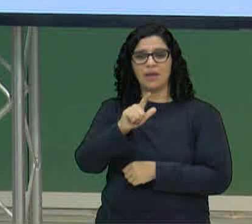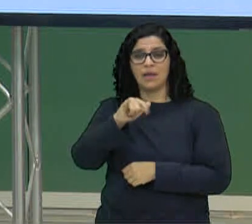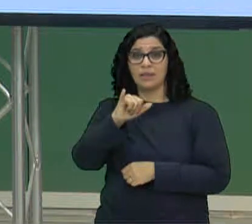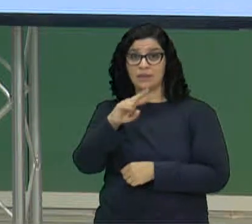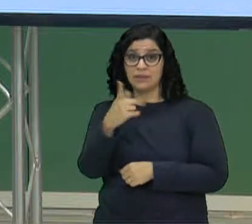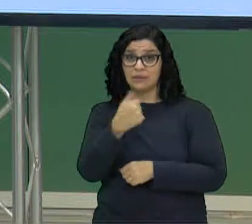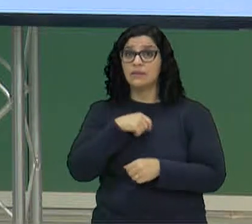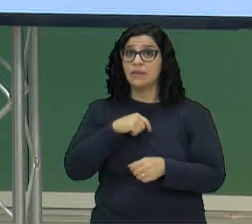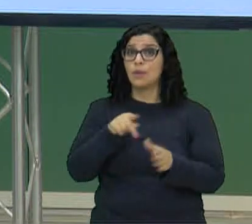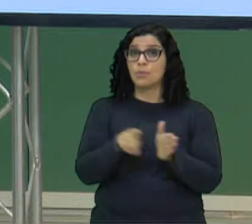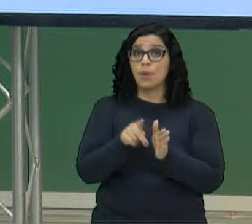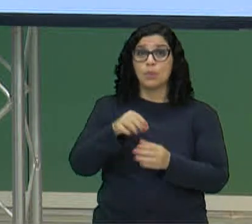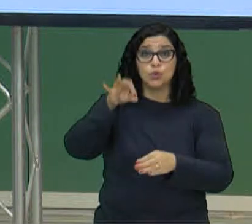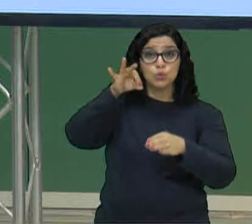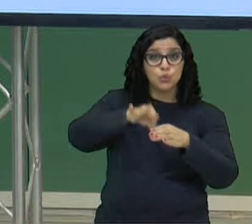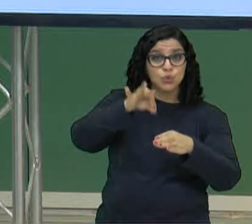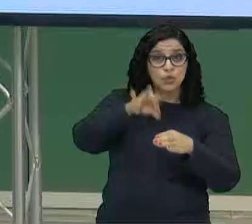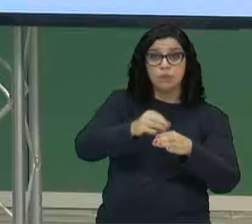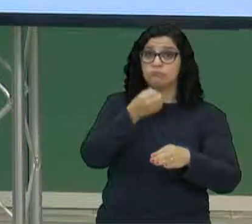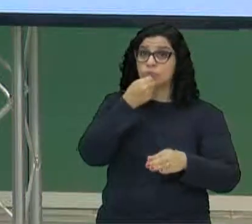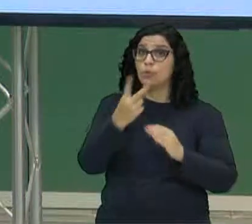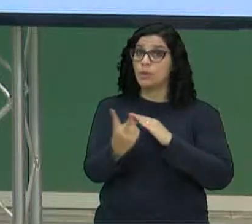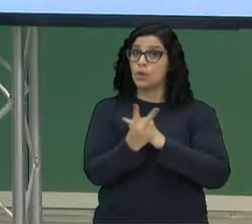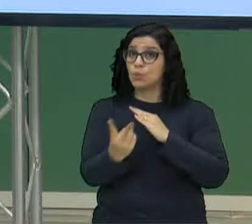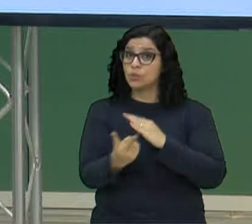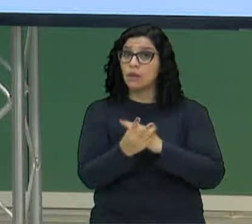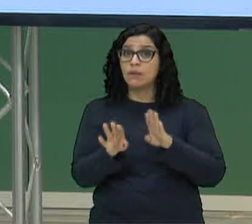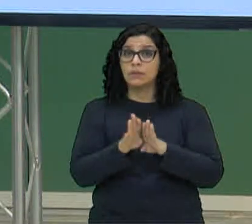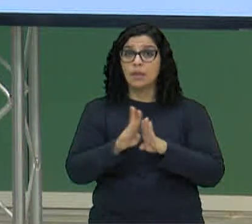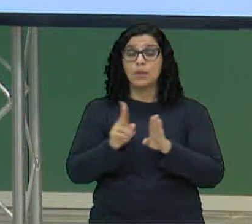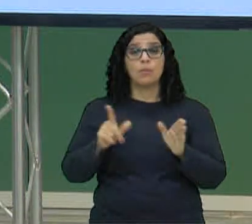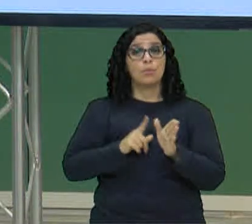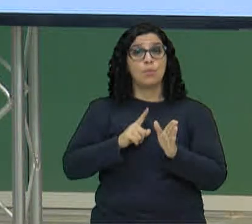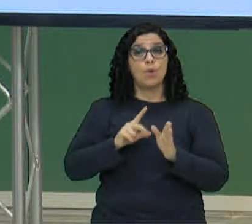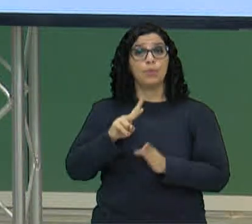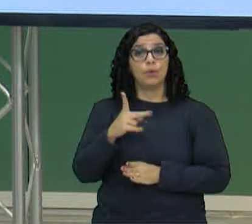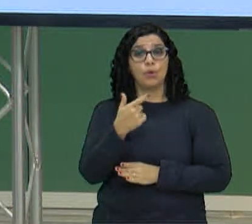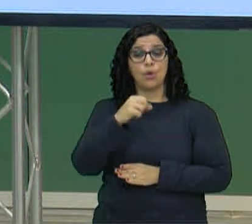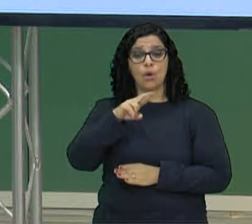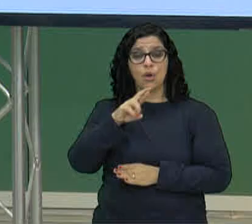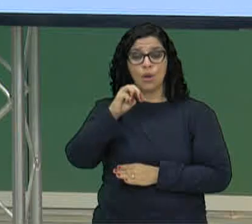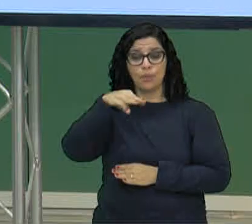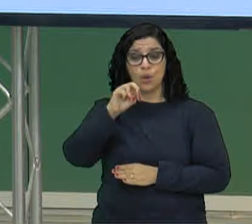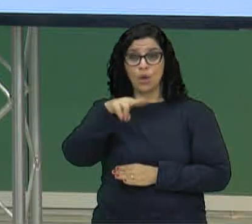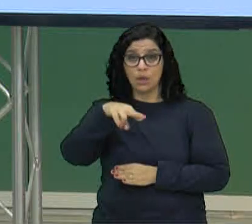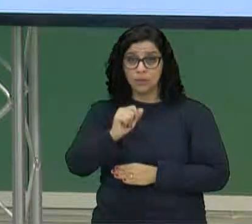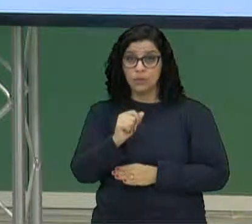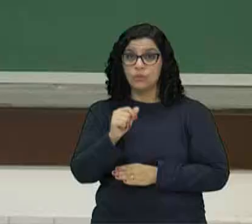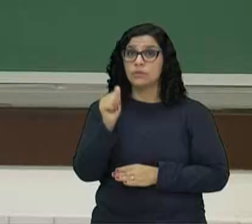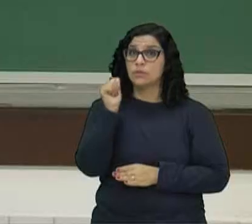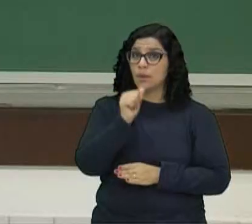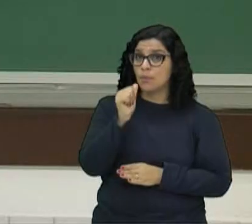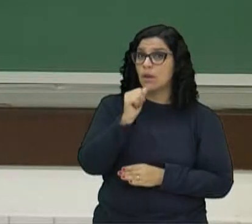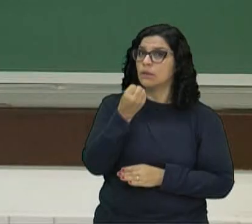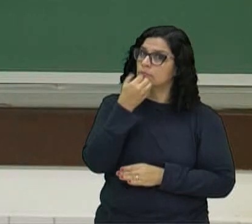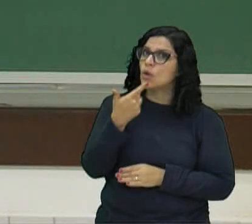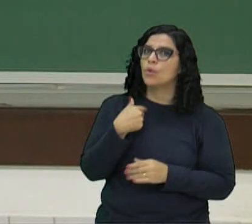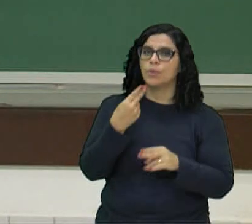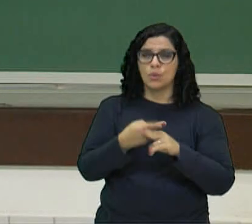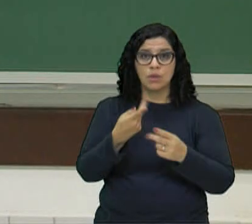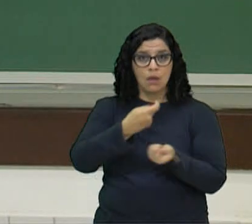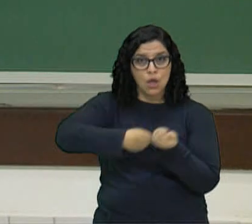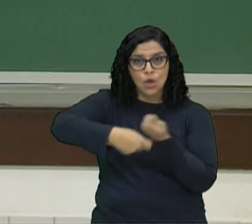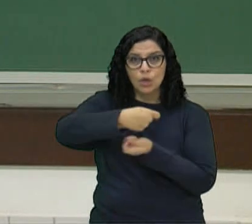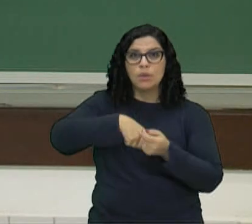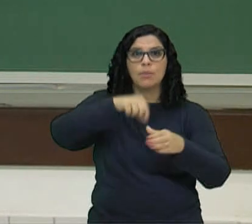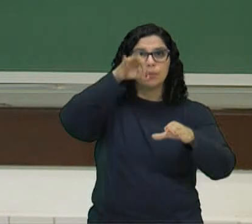riquíssima em cálcio, o chá dela traz muitos benefícios, principalmente a produção de hormônios femininos. Então, ela tem essa importância econômica